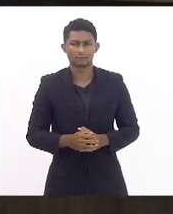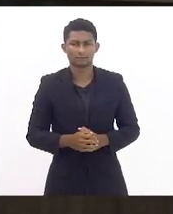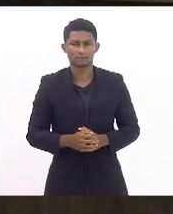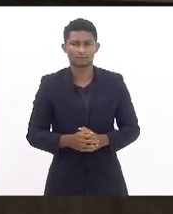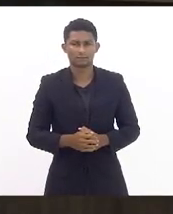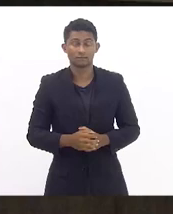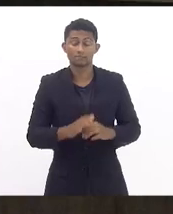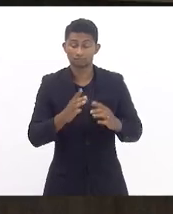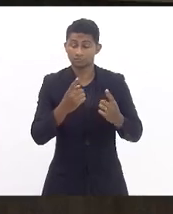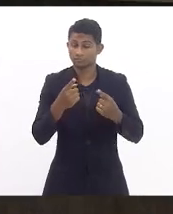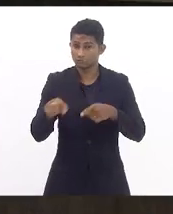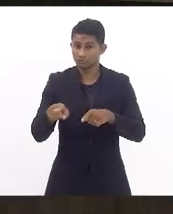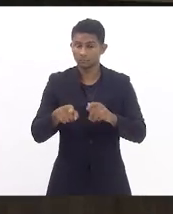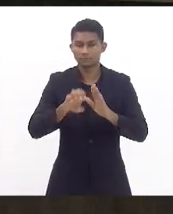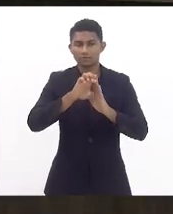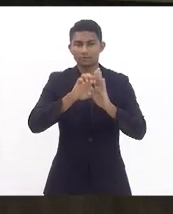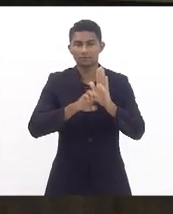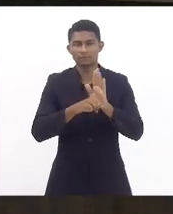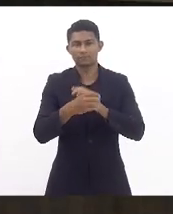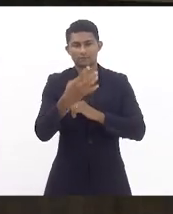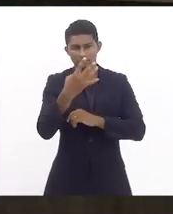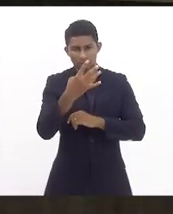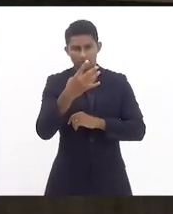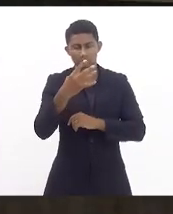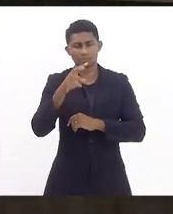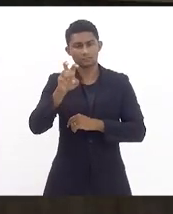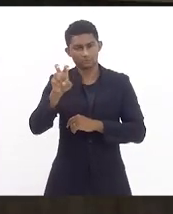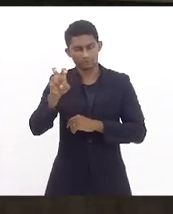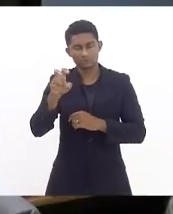E contrário às emendas 4 e 5.